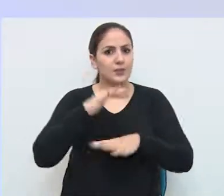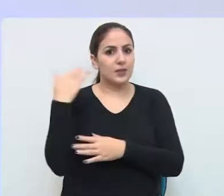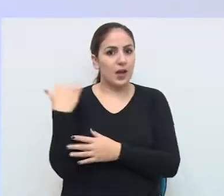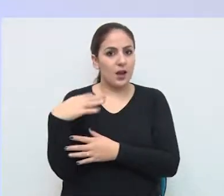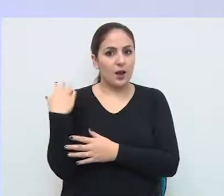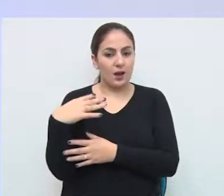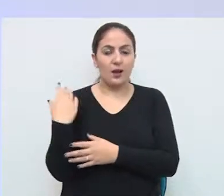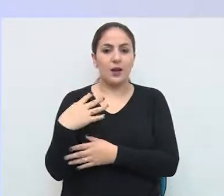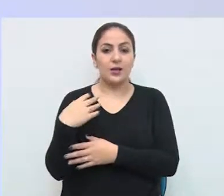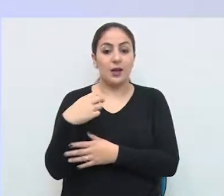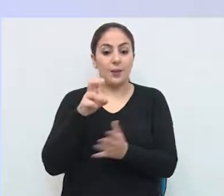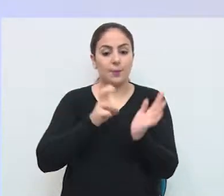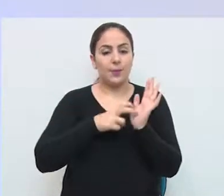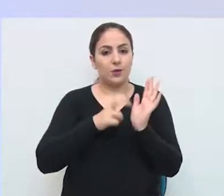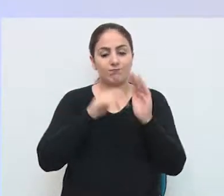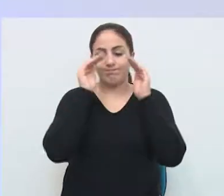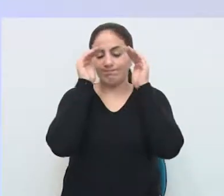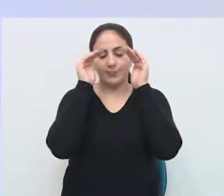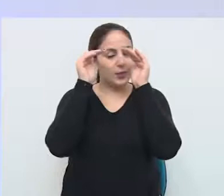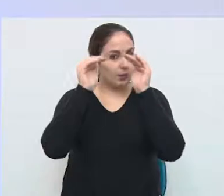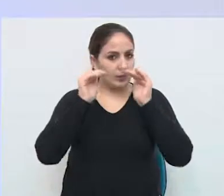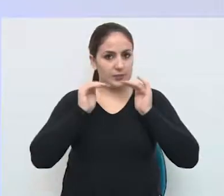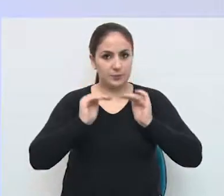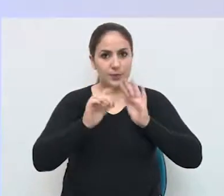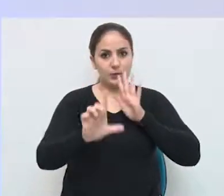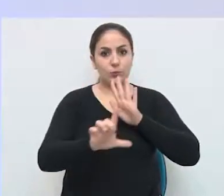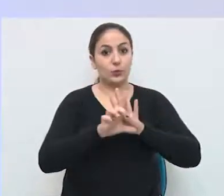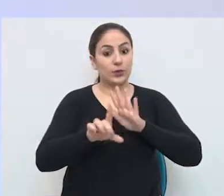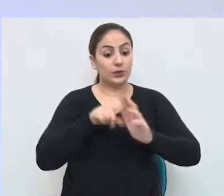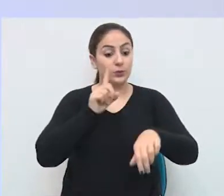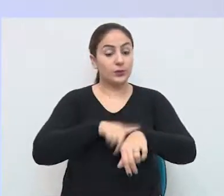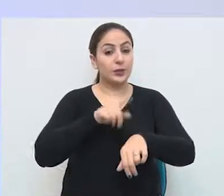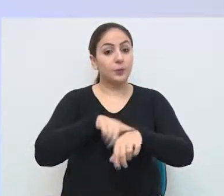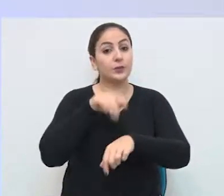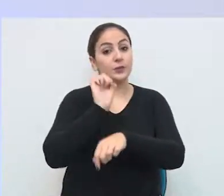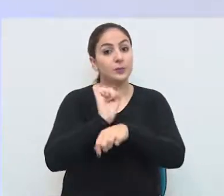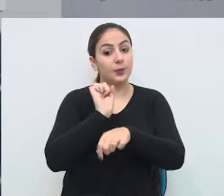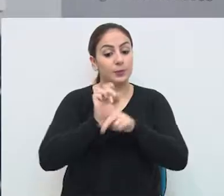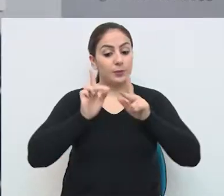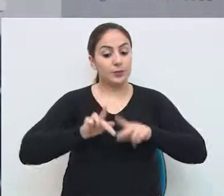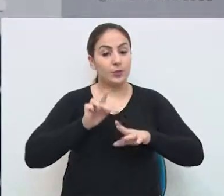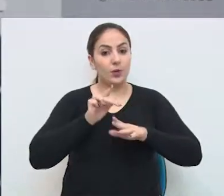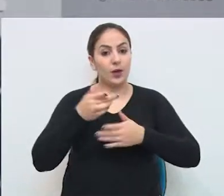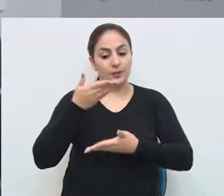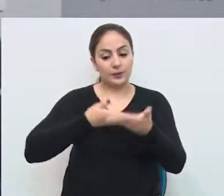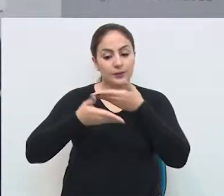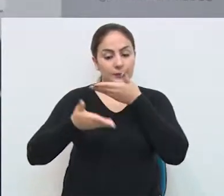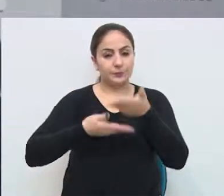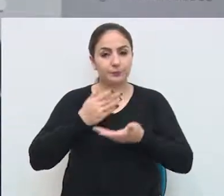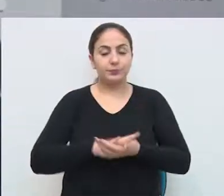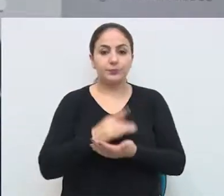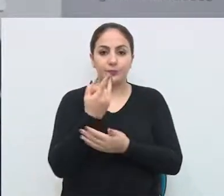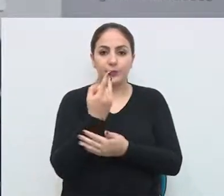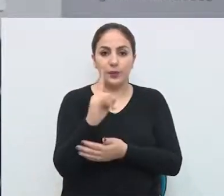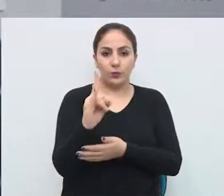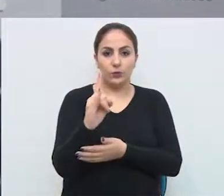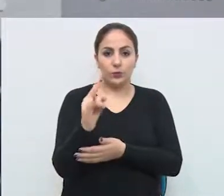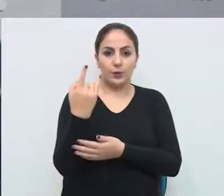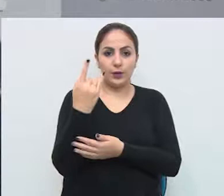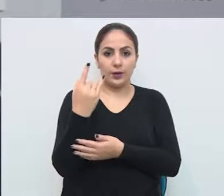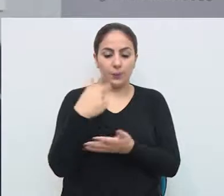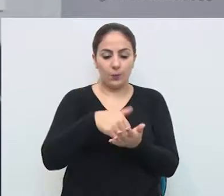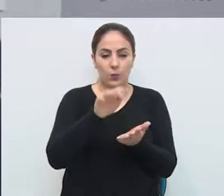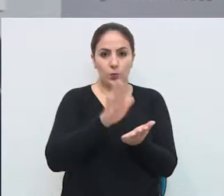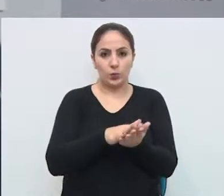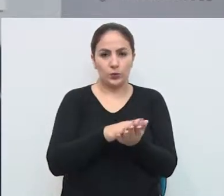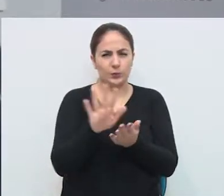caras a bancos que desrespeitam lei do tempo de espera para o atendimento. A última multa vai chegar em torno de R$151